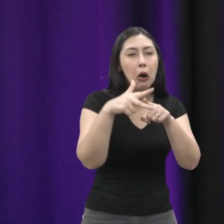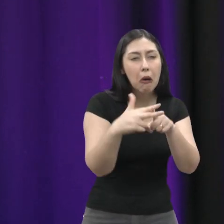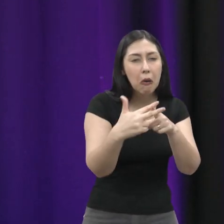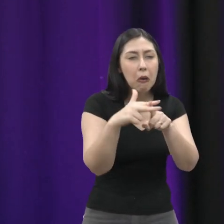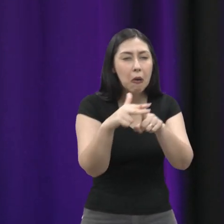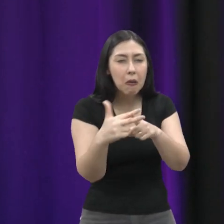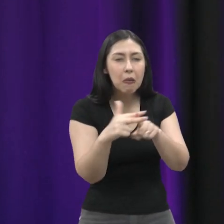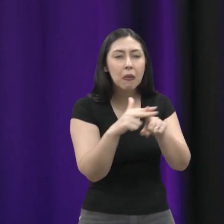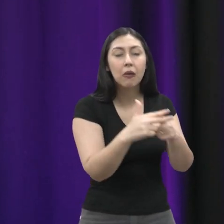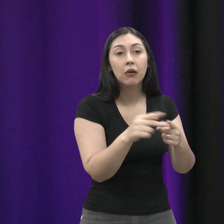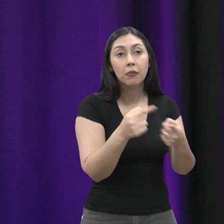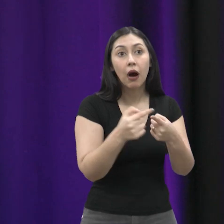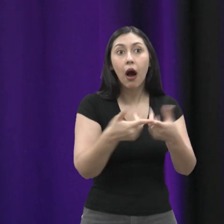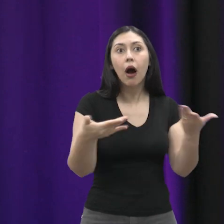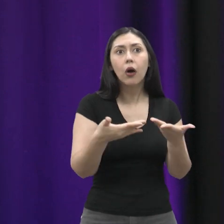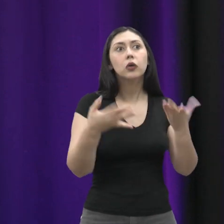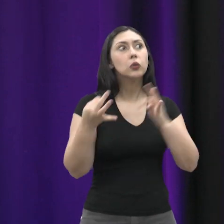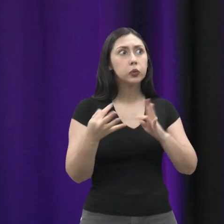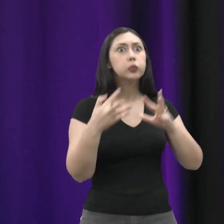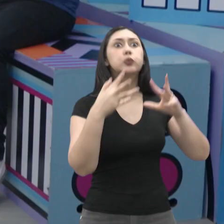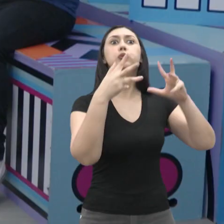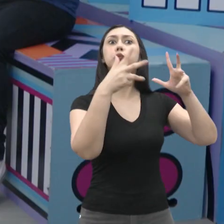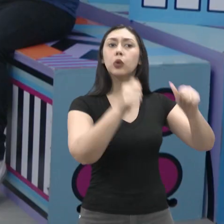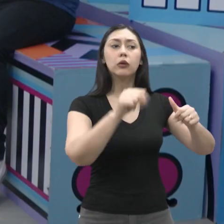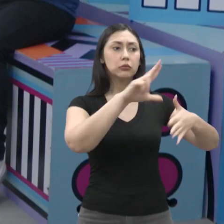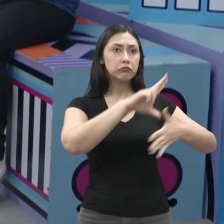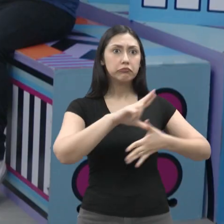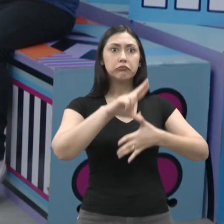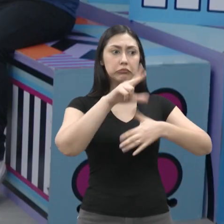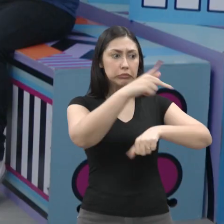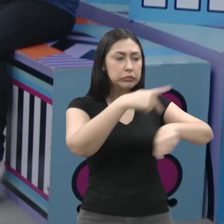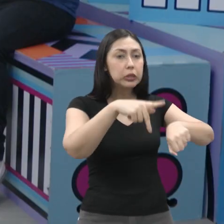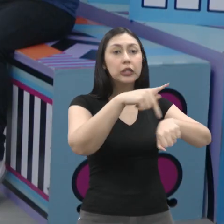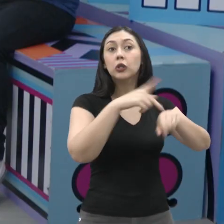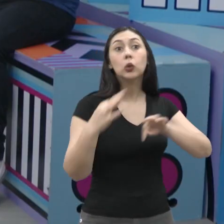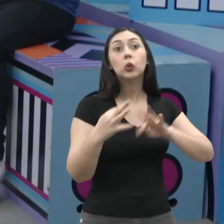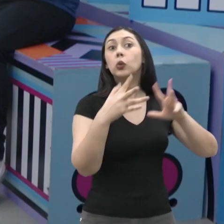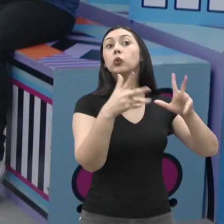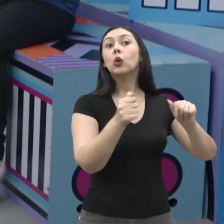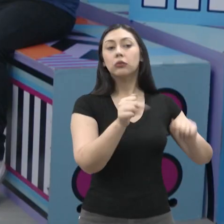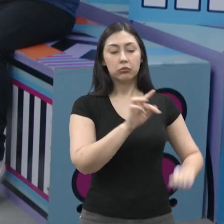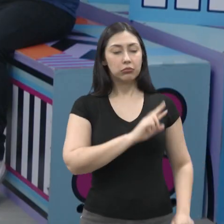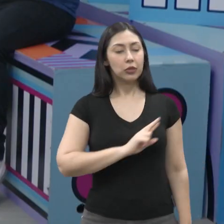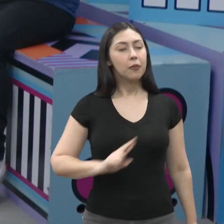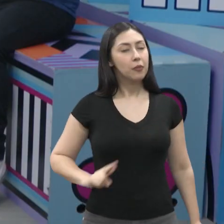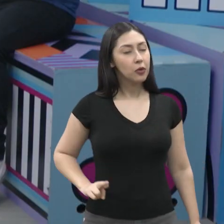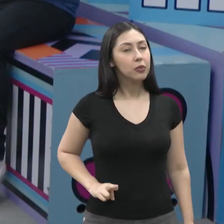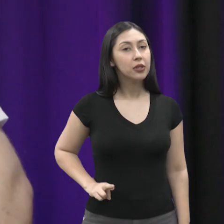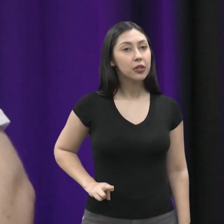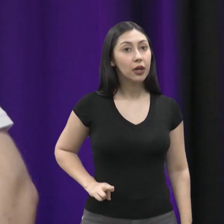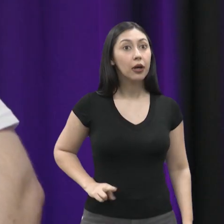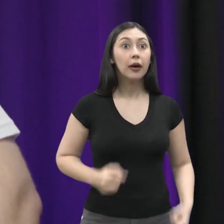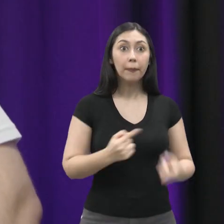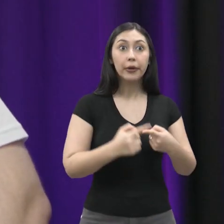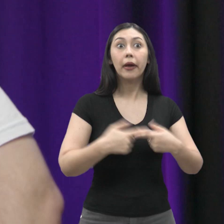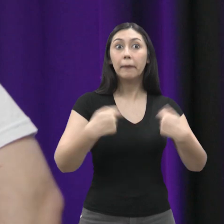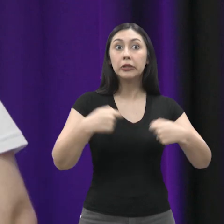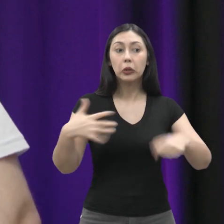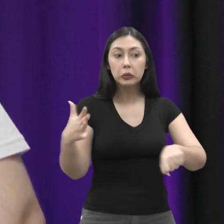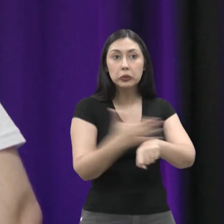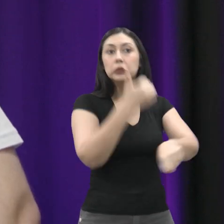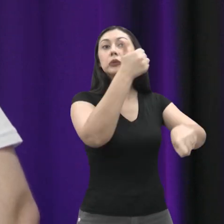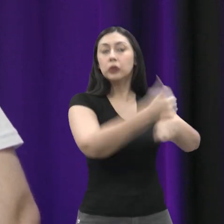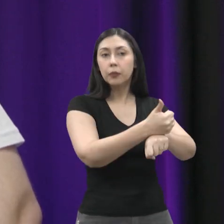os países da América Latina são repúblicas. Só o Brasil que não era, passamos a ser por meio de um golpe. Geralmente são golpes